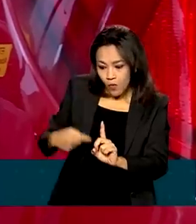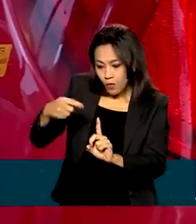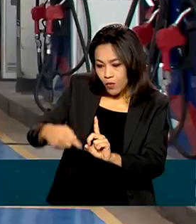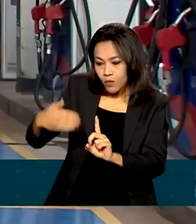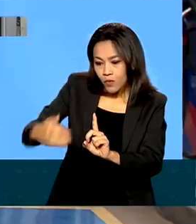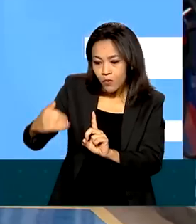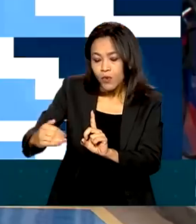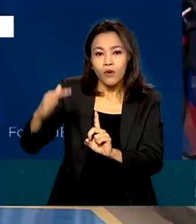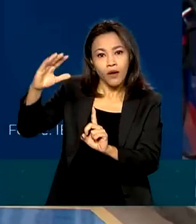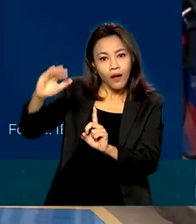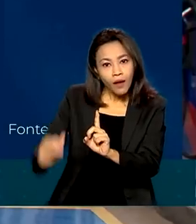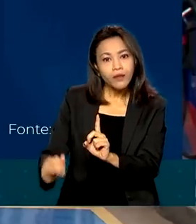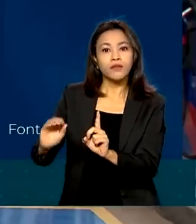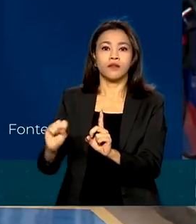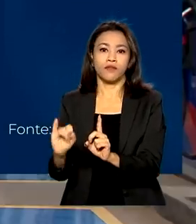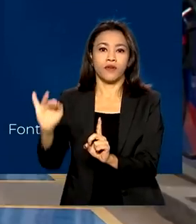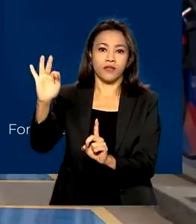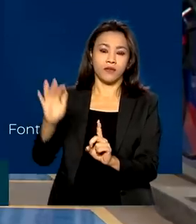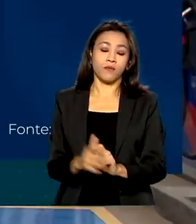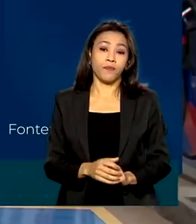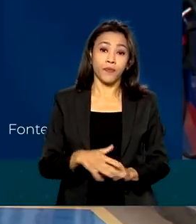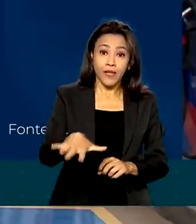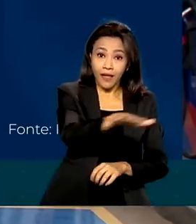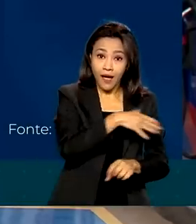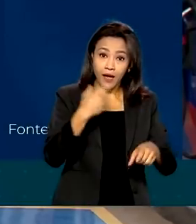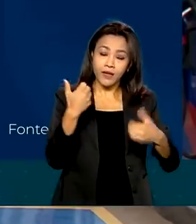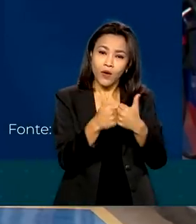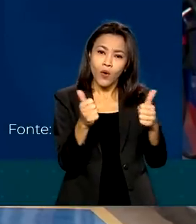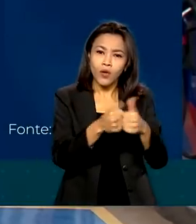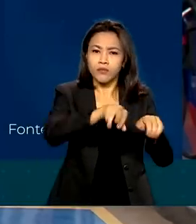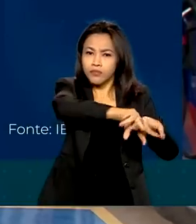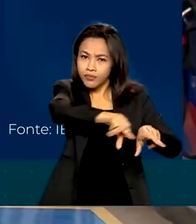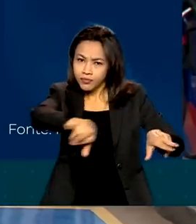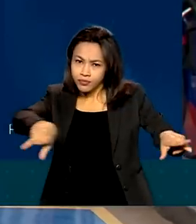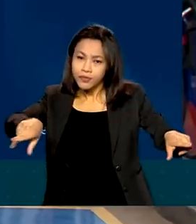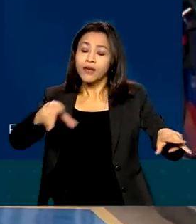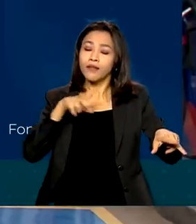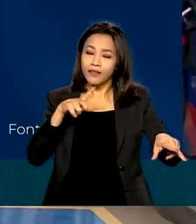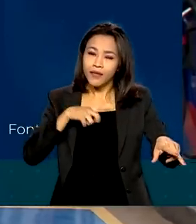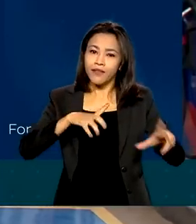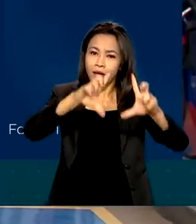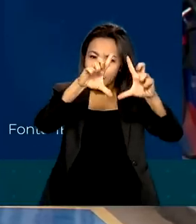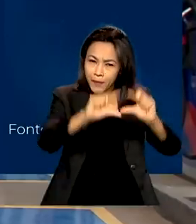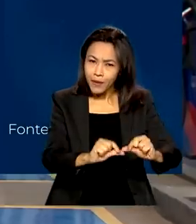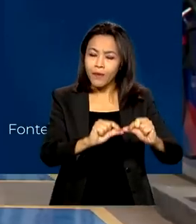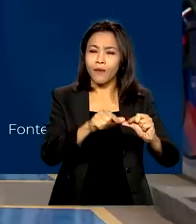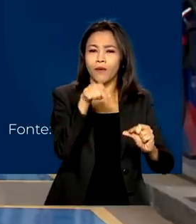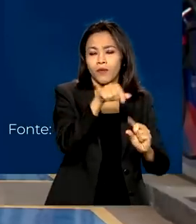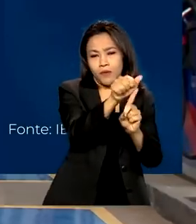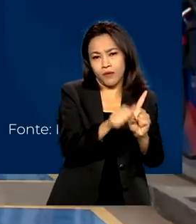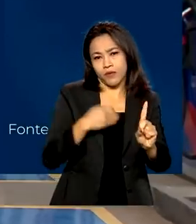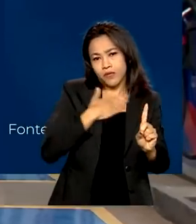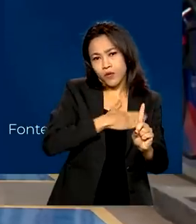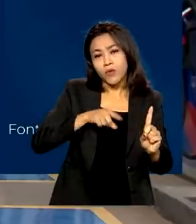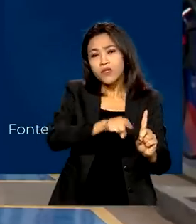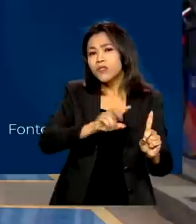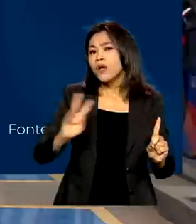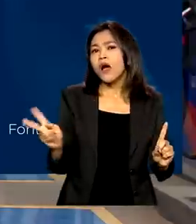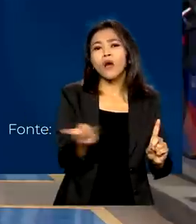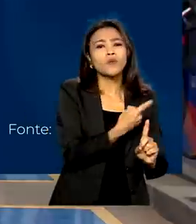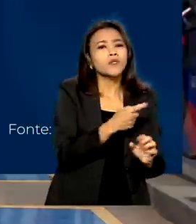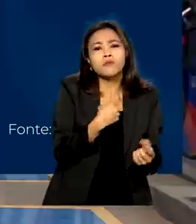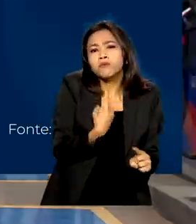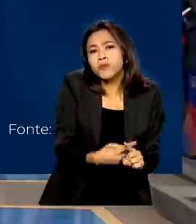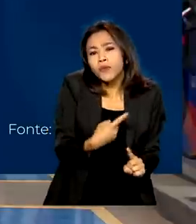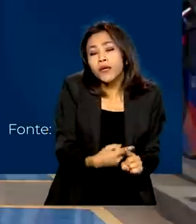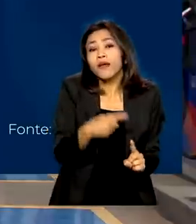deflação. O setor de transportes foi o que apresentou maior queda na inflação em agosto. Isso ocorreu principalmente pela redução